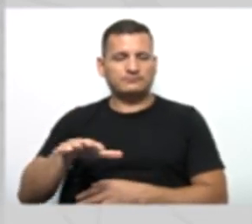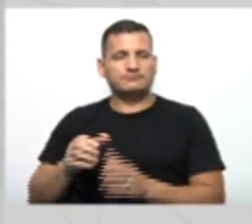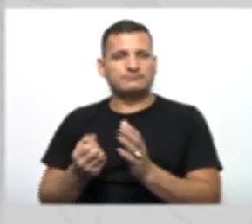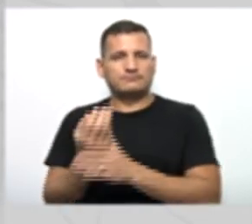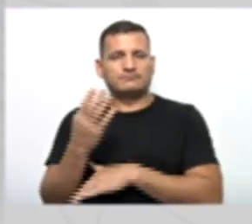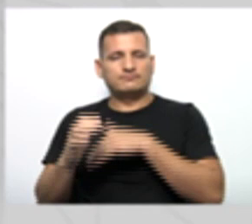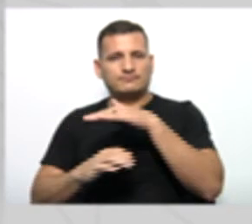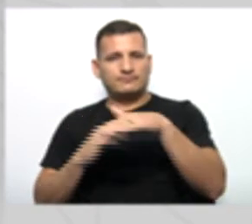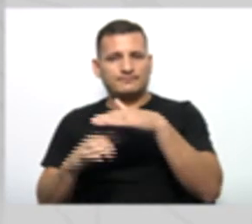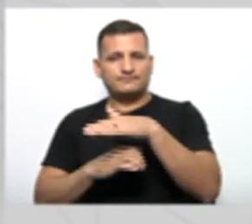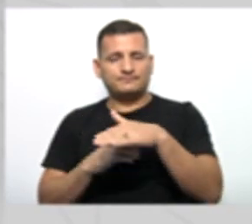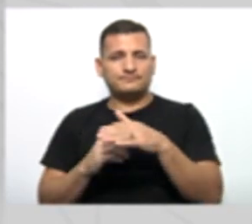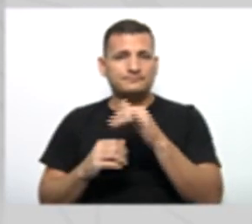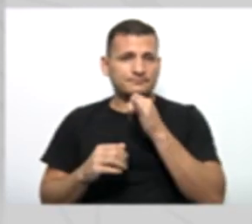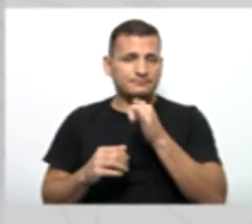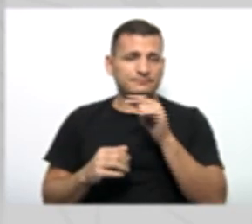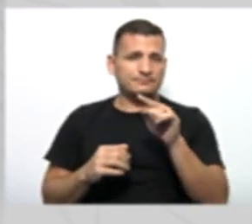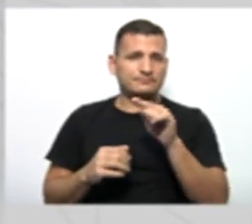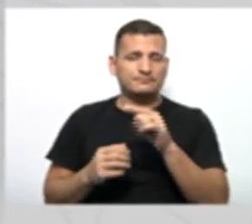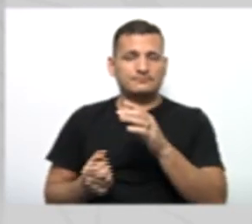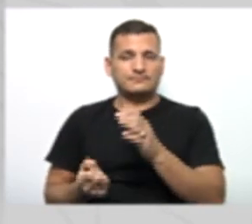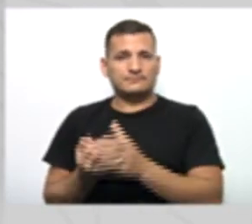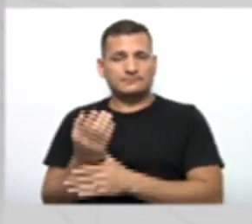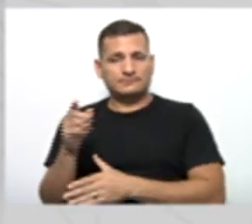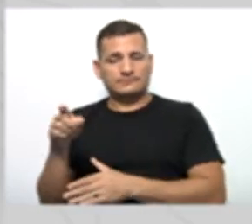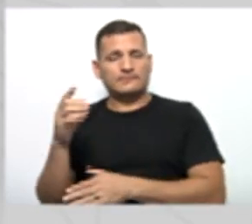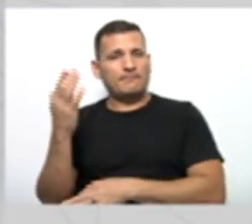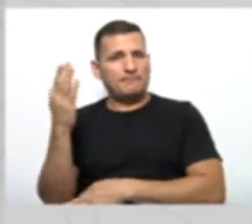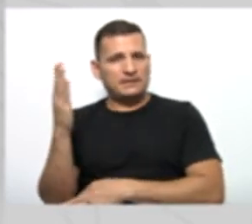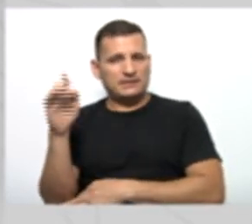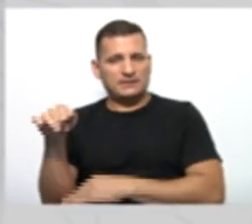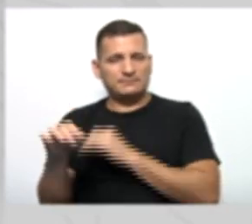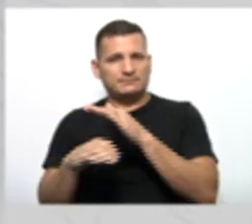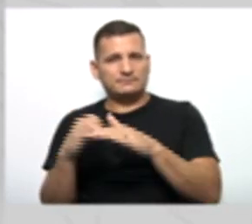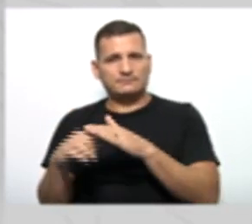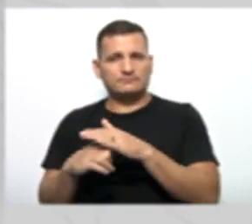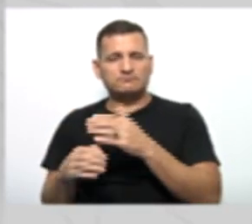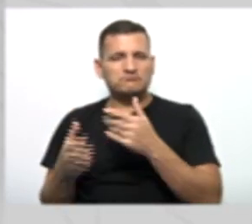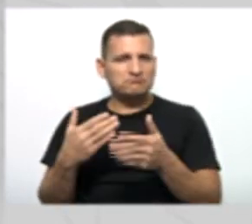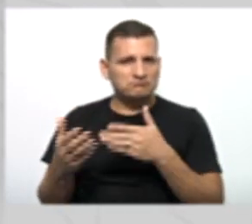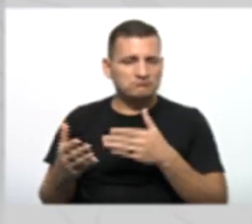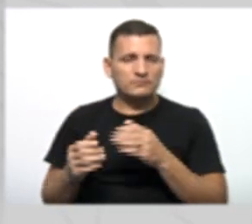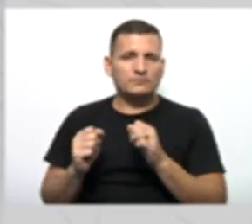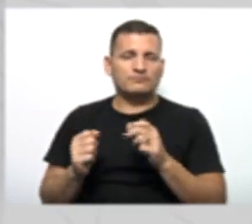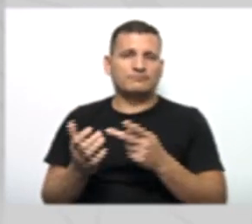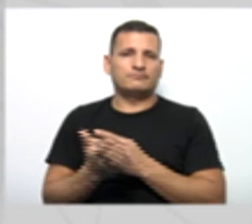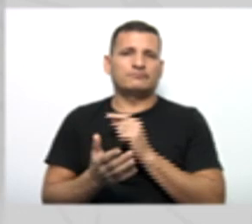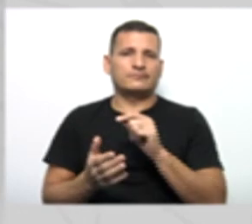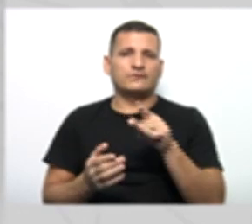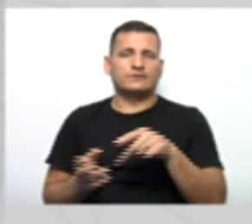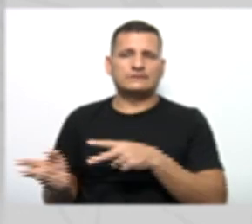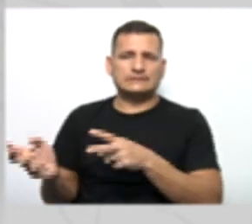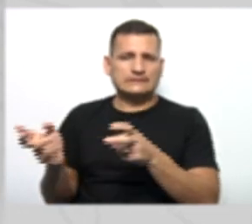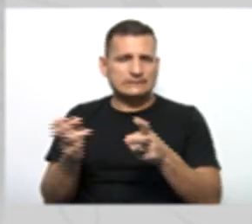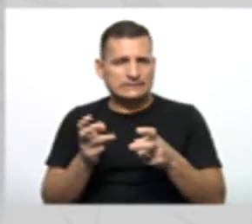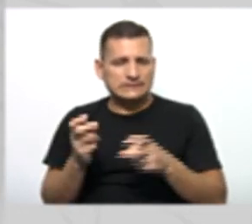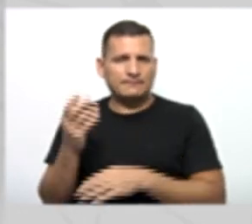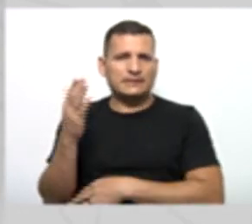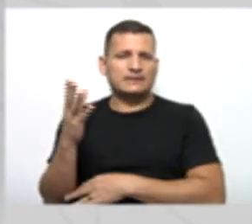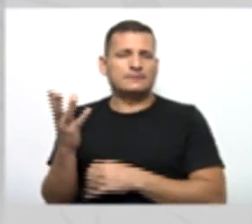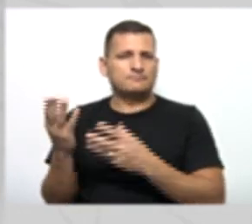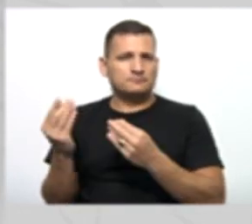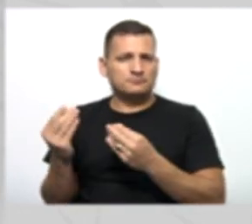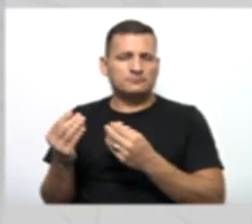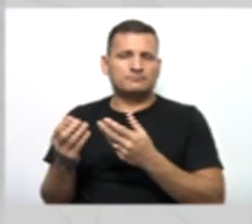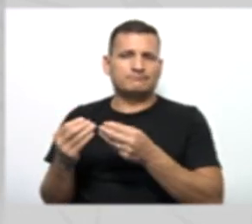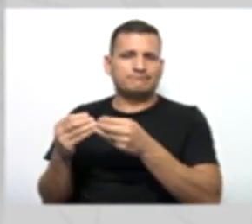Se você for instalar aqui a madeireira, de qualquer forma, você pode acabar retirando mais madeira do que aquela floresta pode sustentar. Você pode